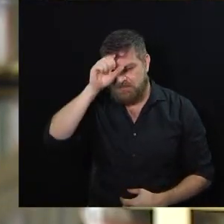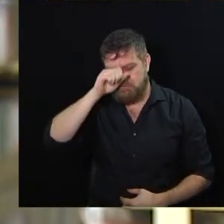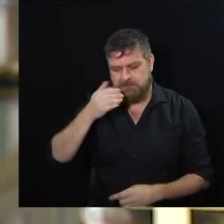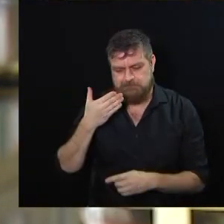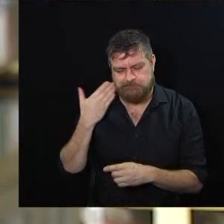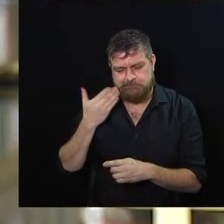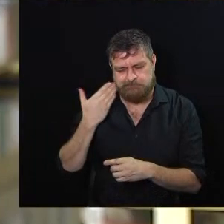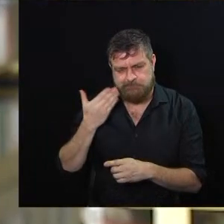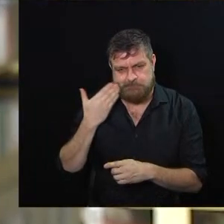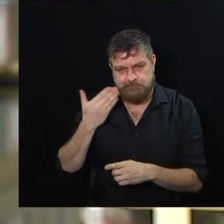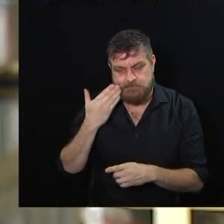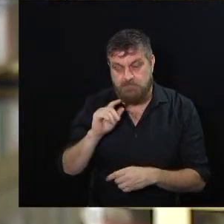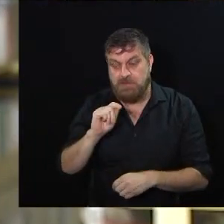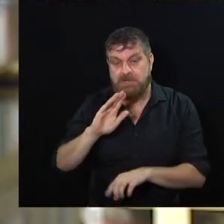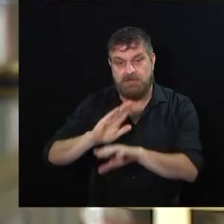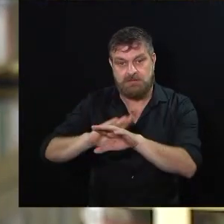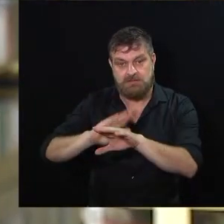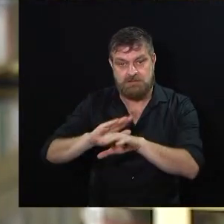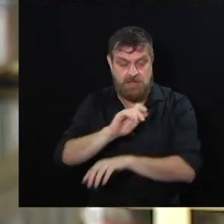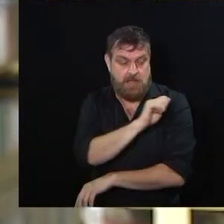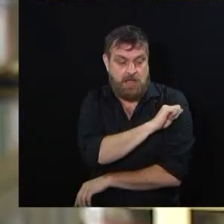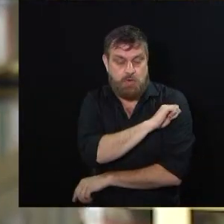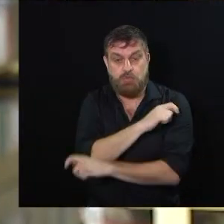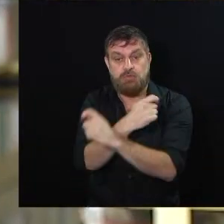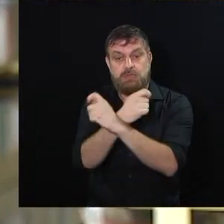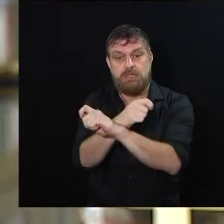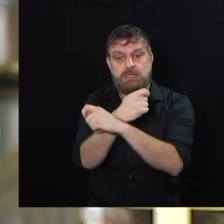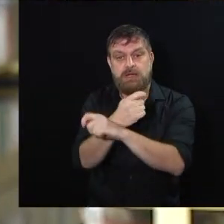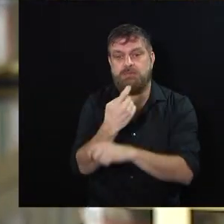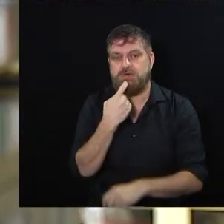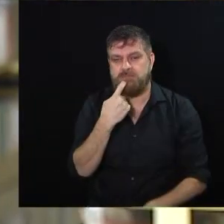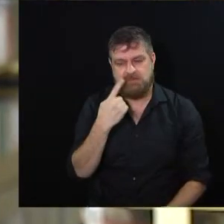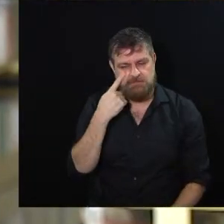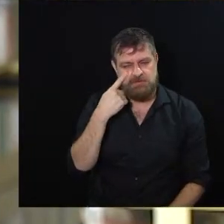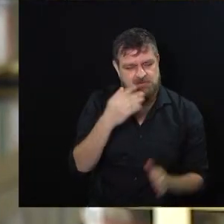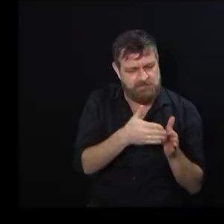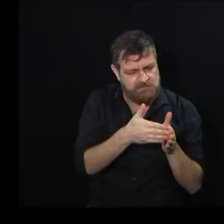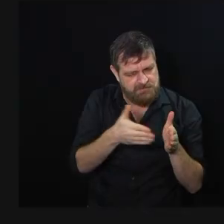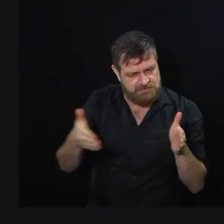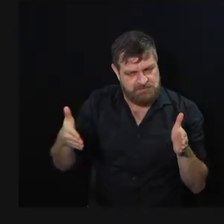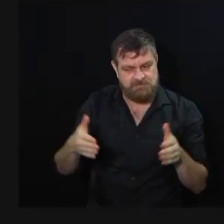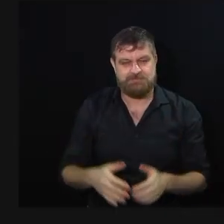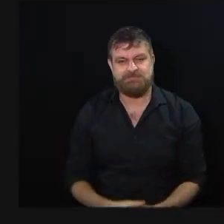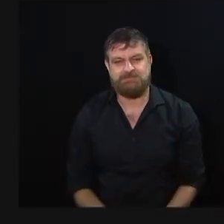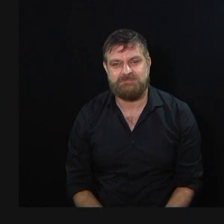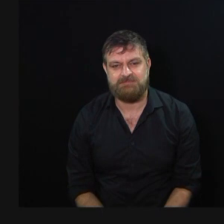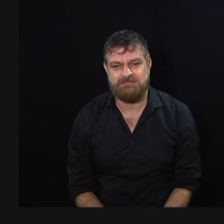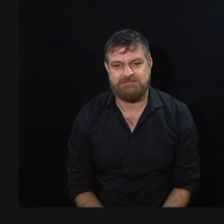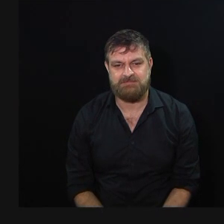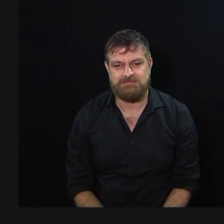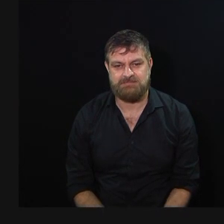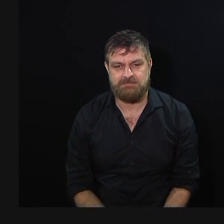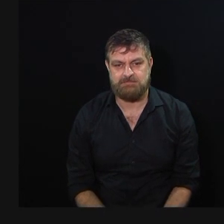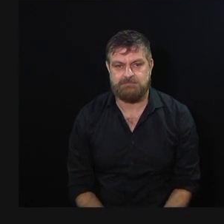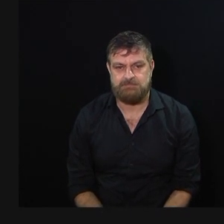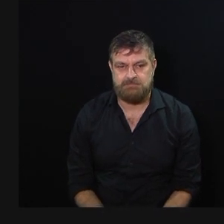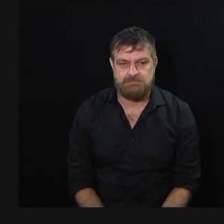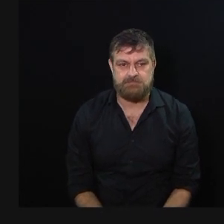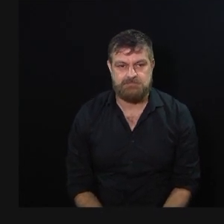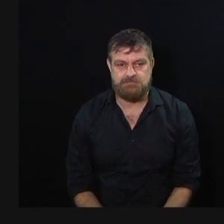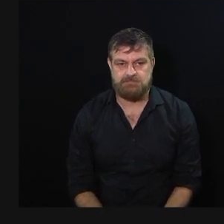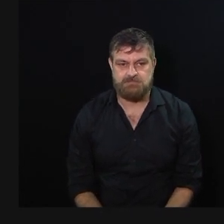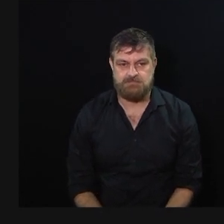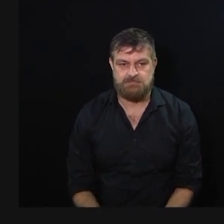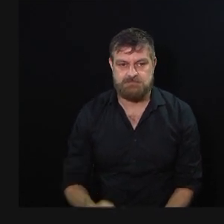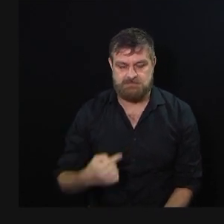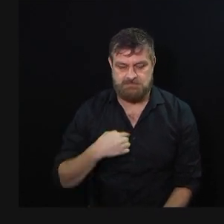Esse documentário foi produzido por alunos da PUC Campinas. Vamos assistir? Eu vivo 81 anos sem